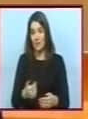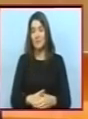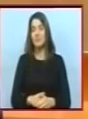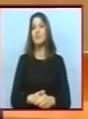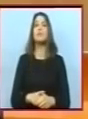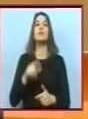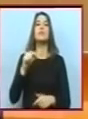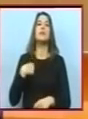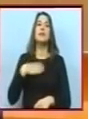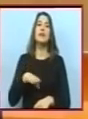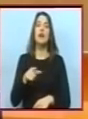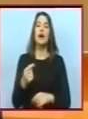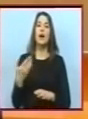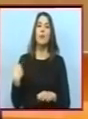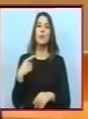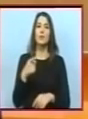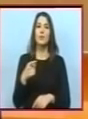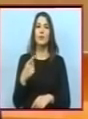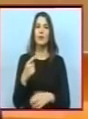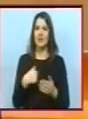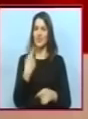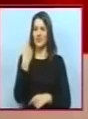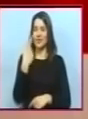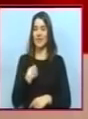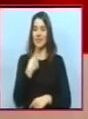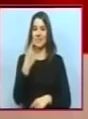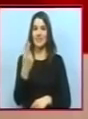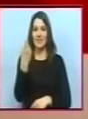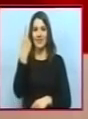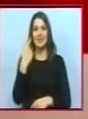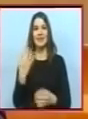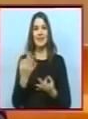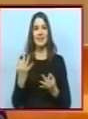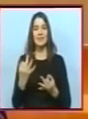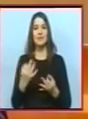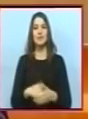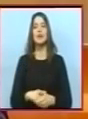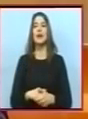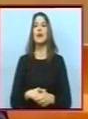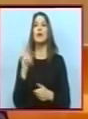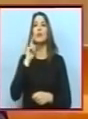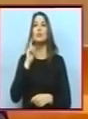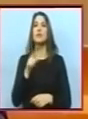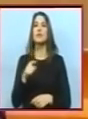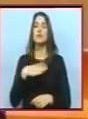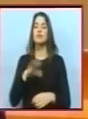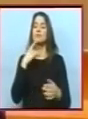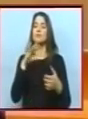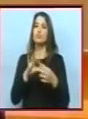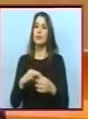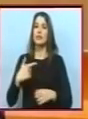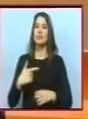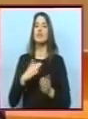queria, há pouco... Ficou qualquer coisa para dizer? Ficou para dizer aqui algo importante relativamente aos